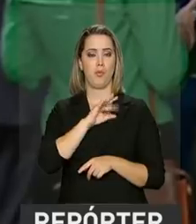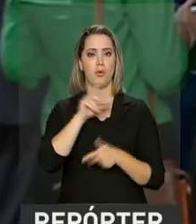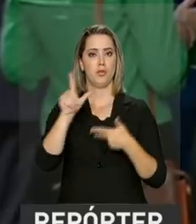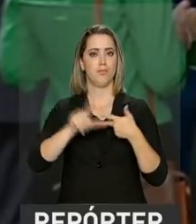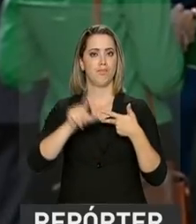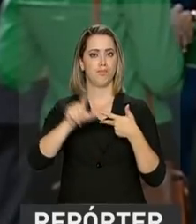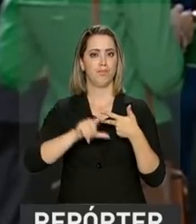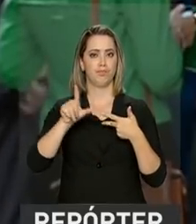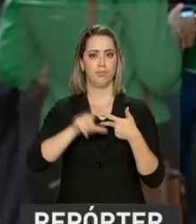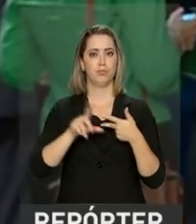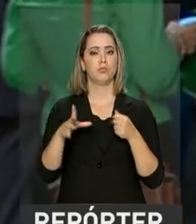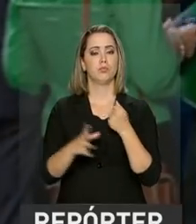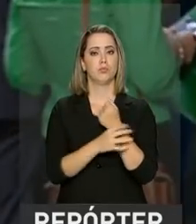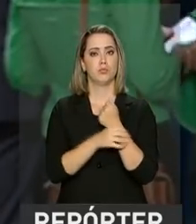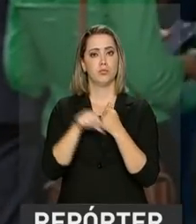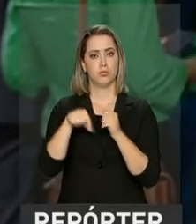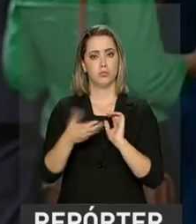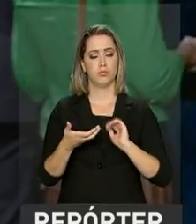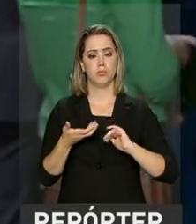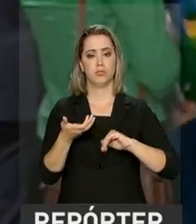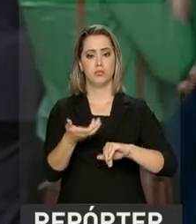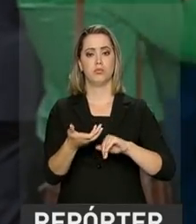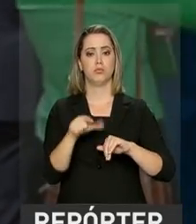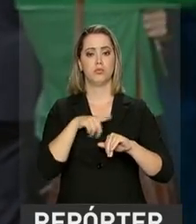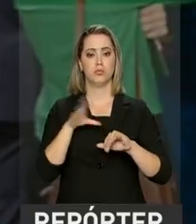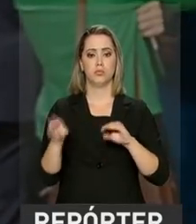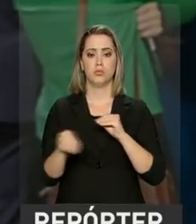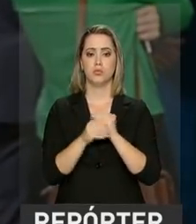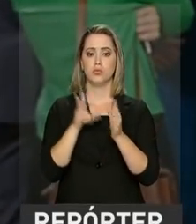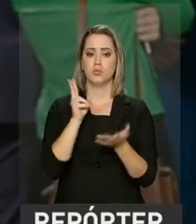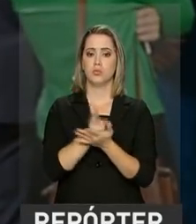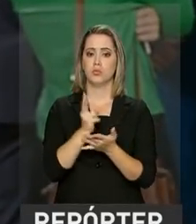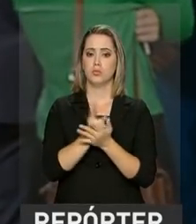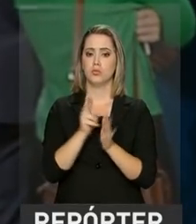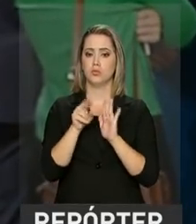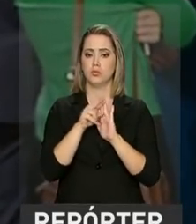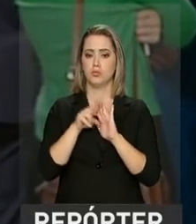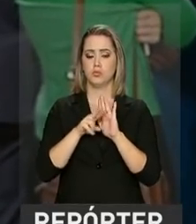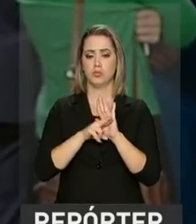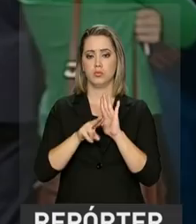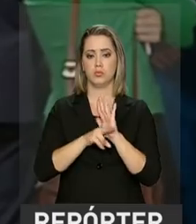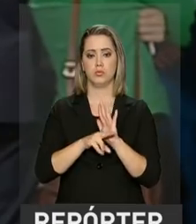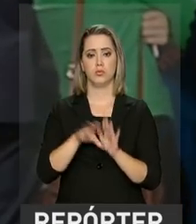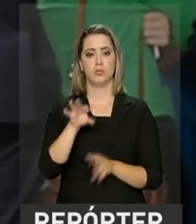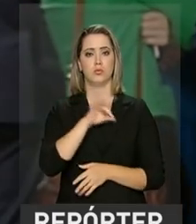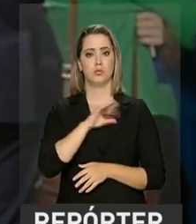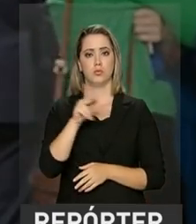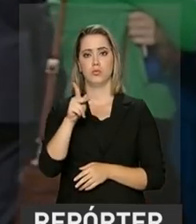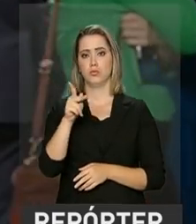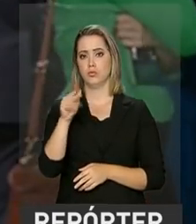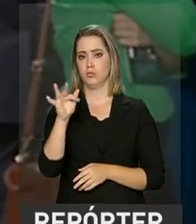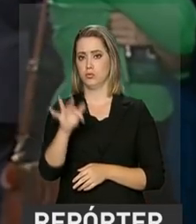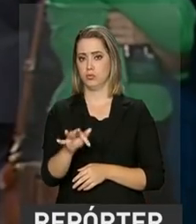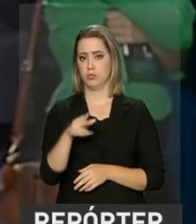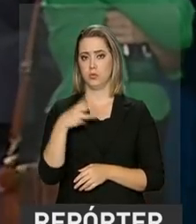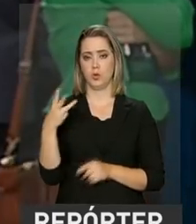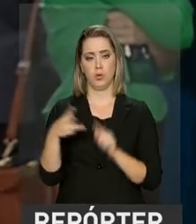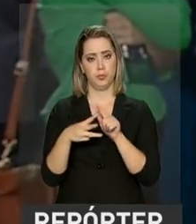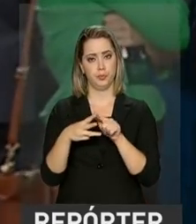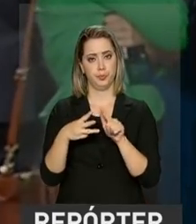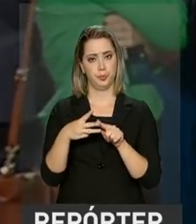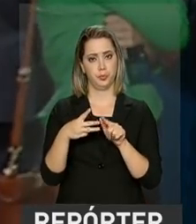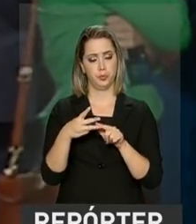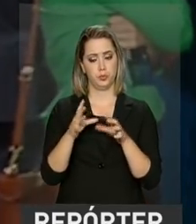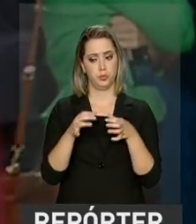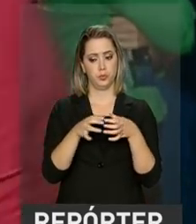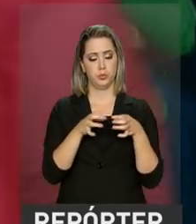que realizam a segurança aqui do Congresso Nacional nas mesmas regras dos policiais federais, o que vai permitir a essas três